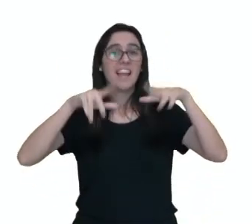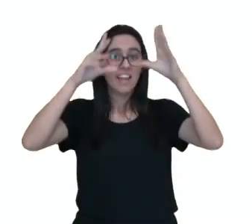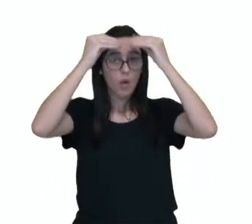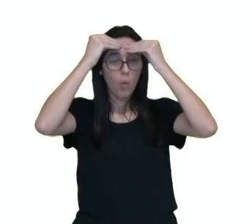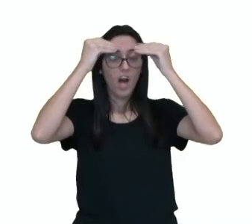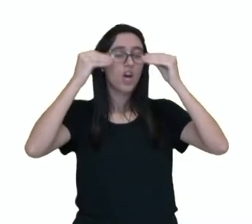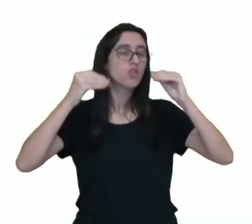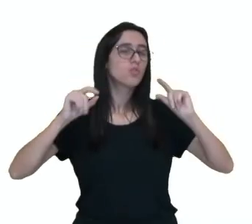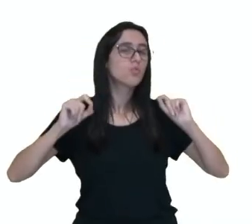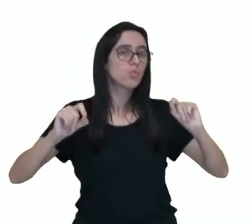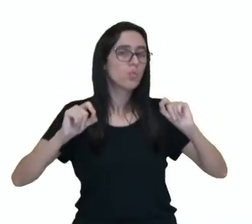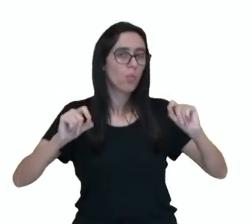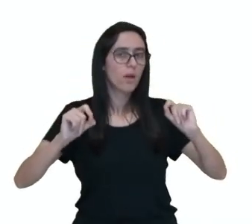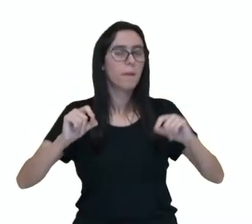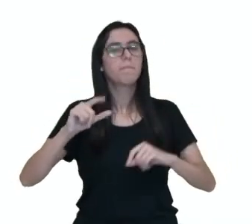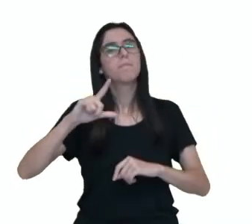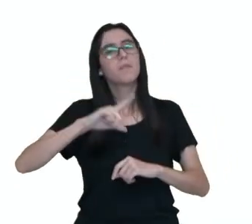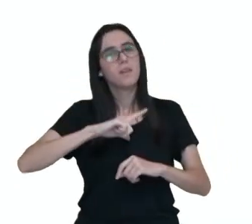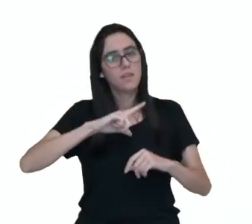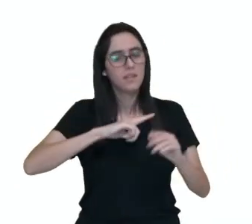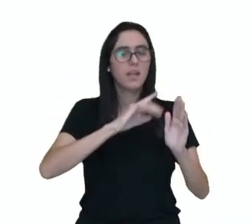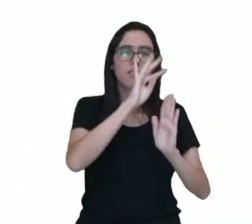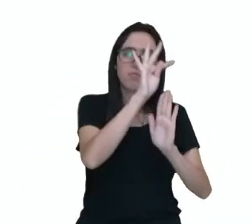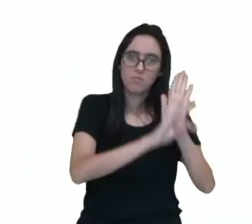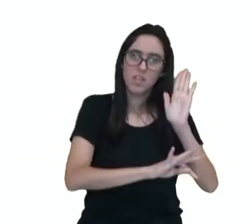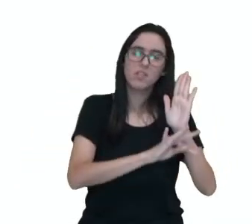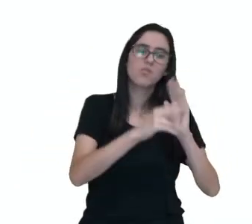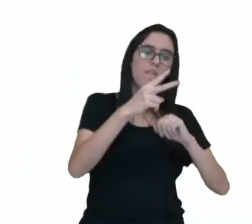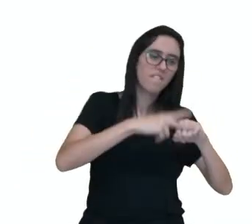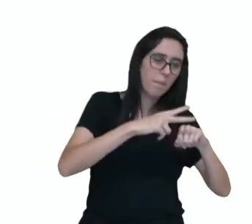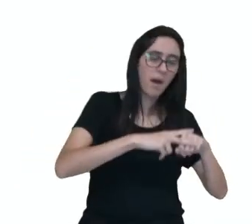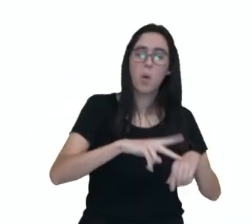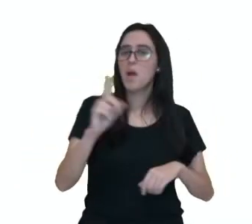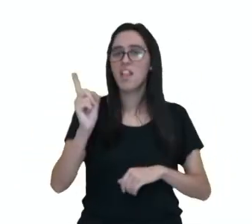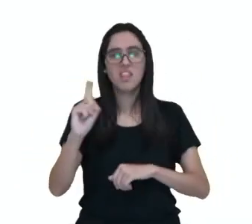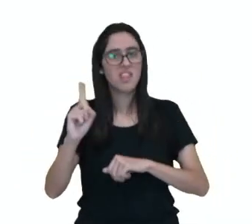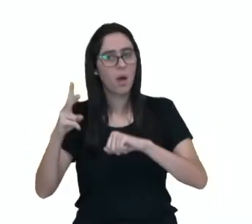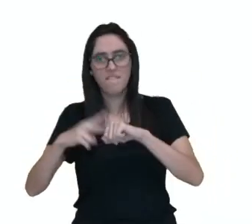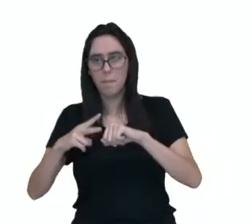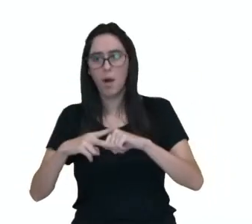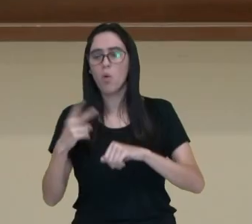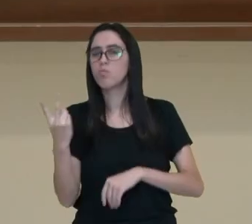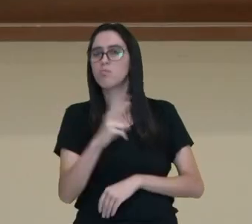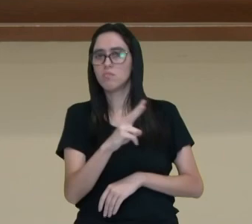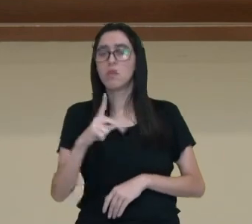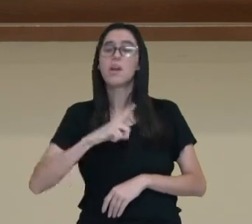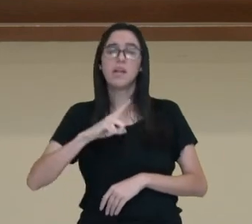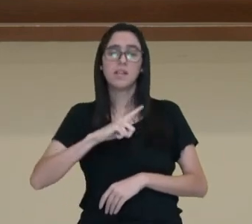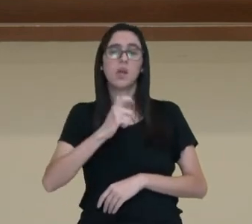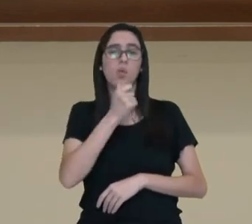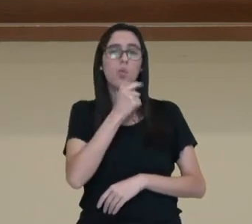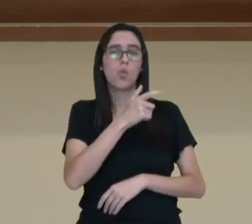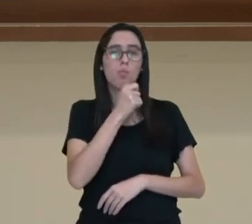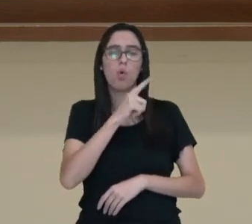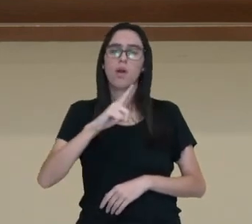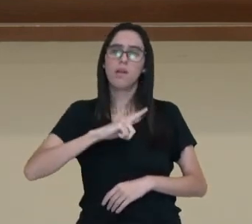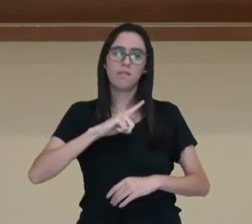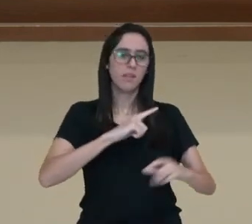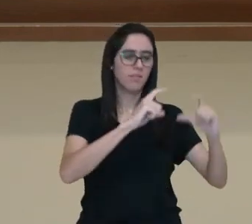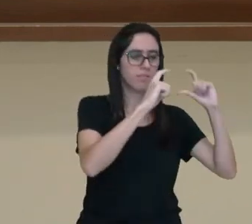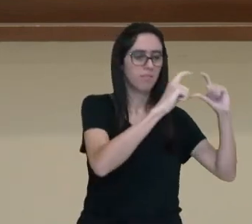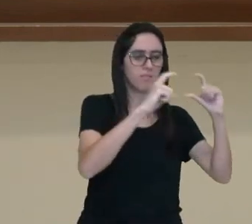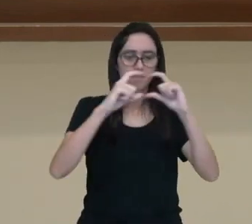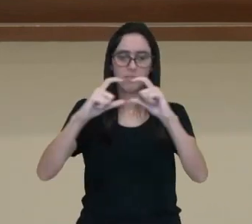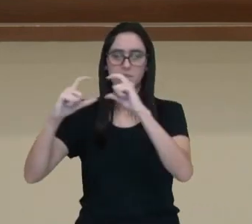ou seja, com tanto o texto verbal como o texto não verbal. Presença de humor, representação em quadros. A charge